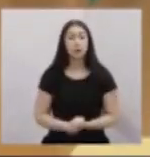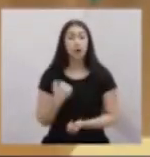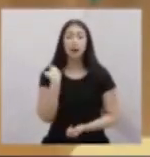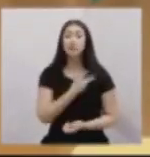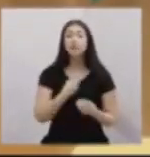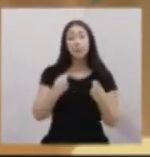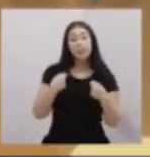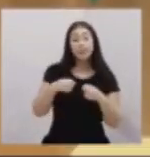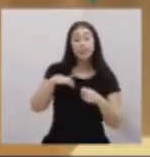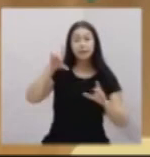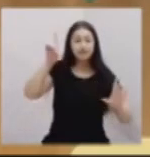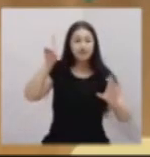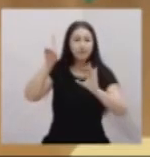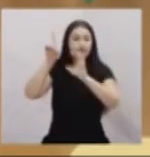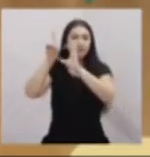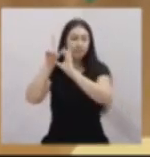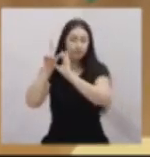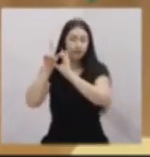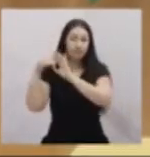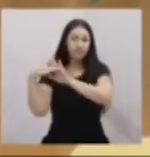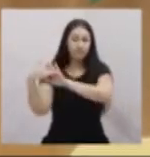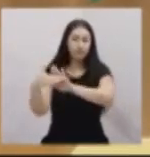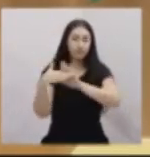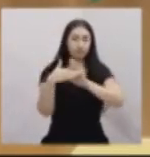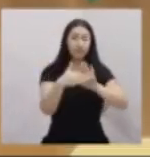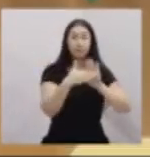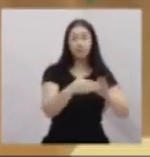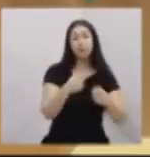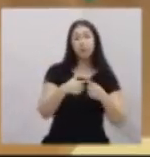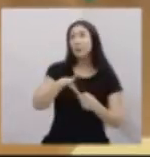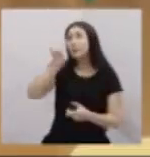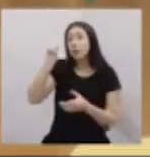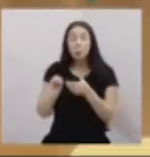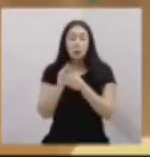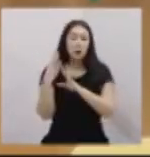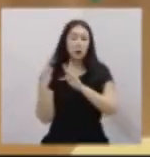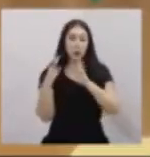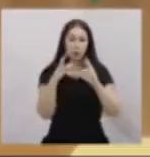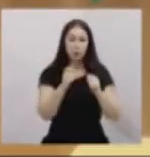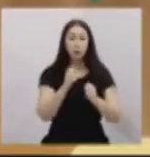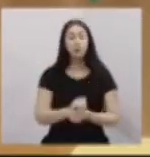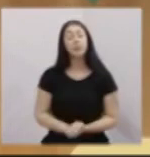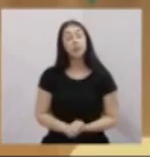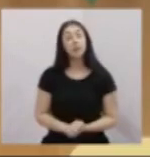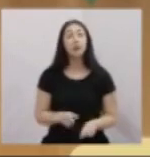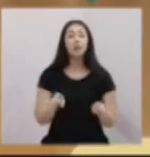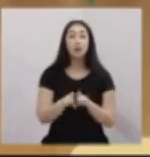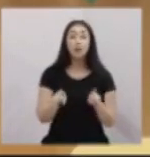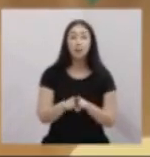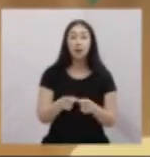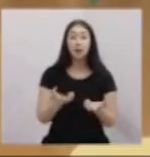esse religar novamente das pessoas a um ser criador. E por último, eu deixo aqui para